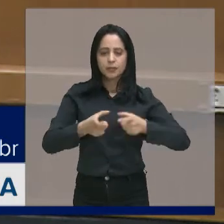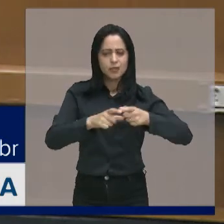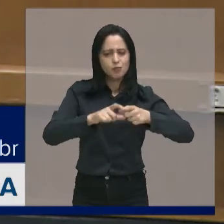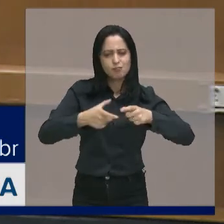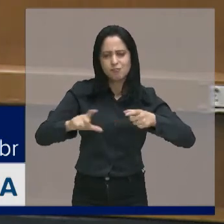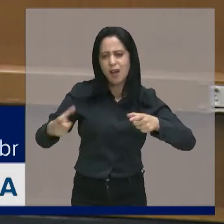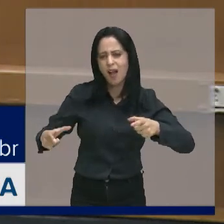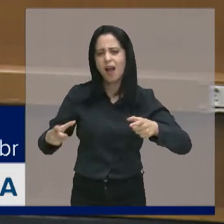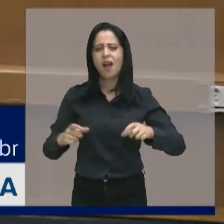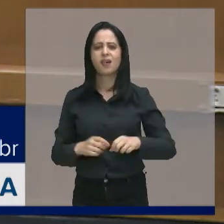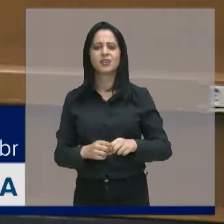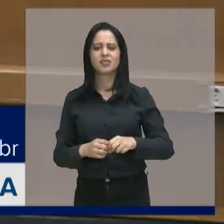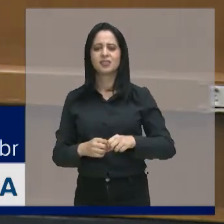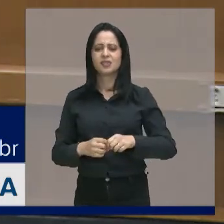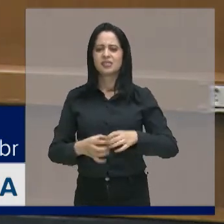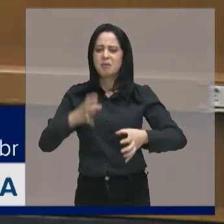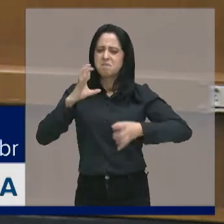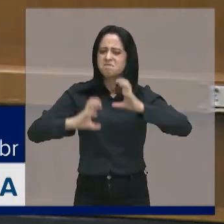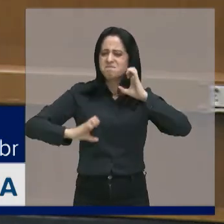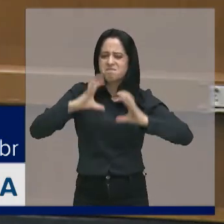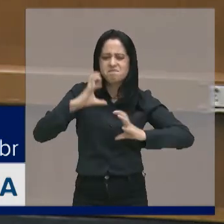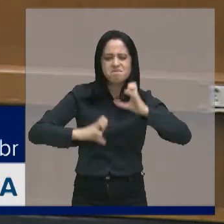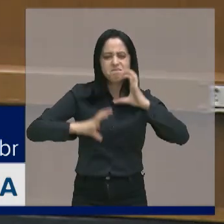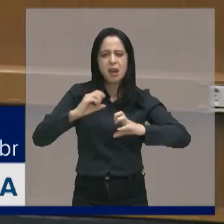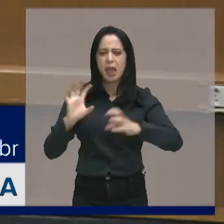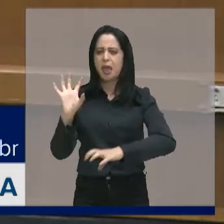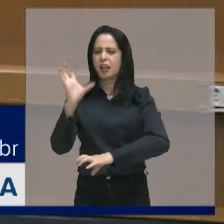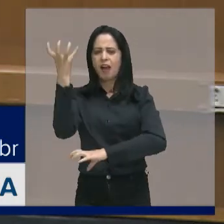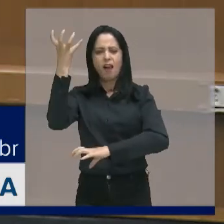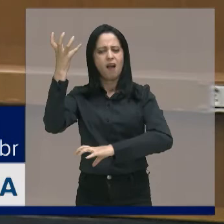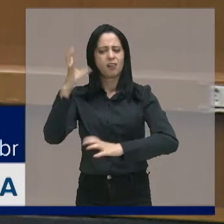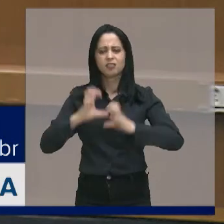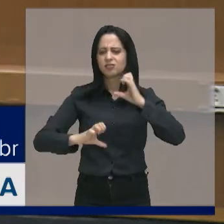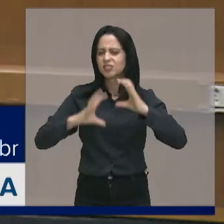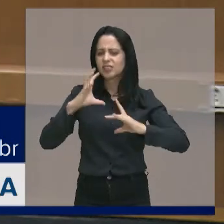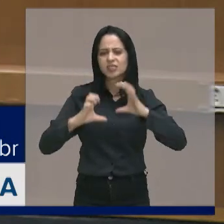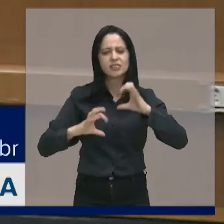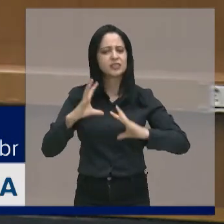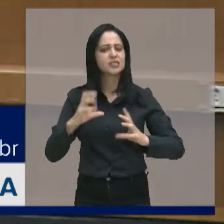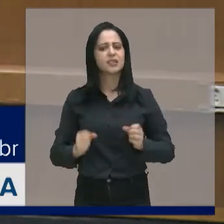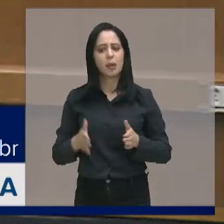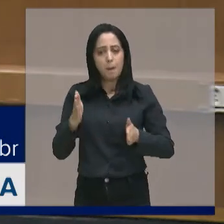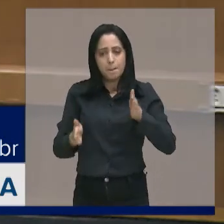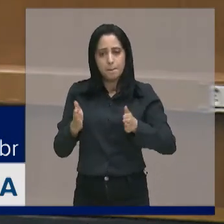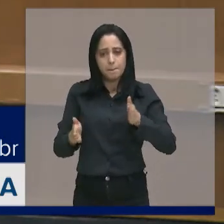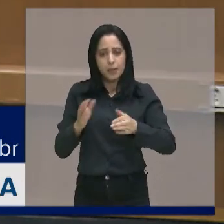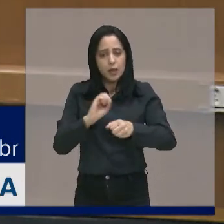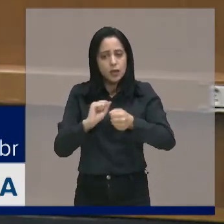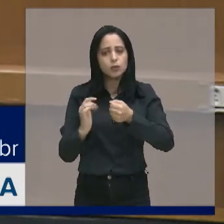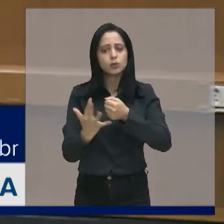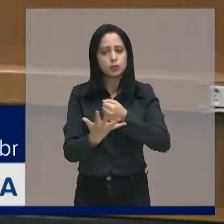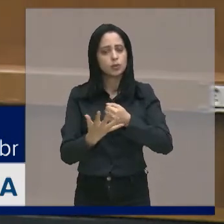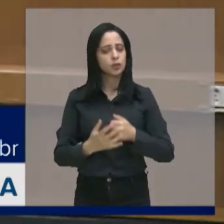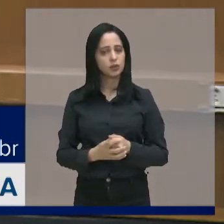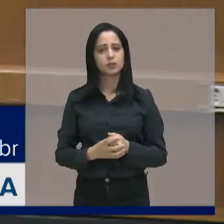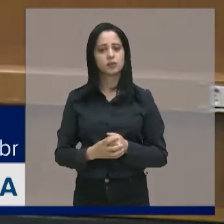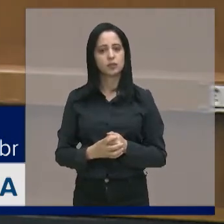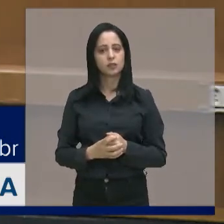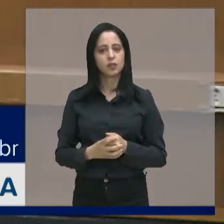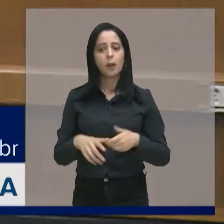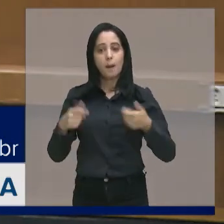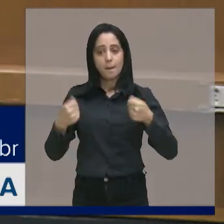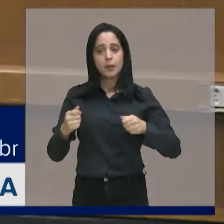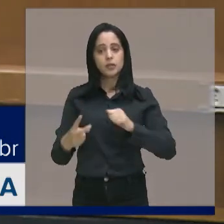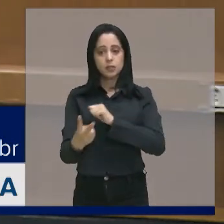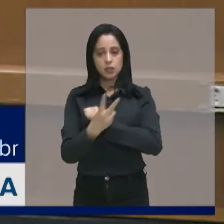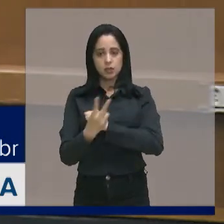brigas, uma série de outros problemas que ocorreram, realmente, que não é só a saúde física, é